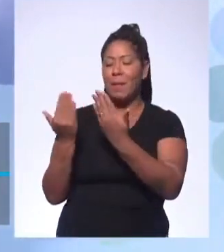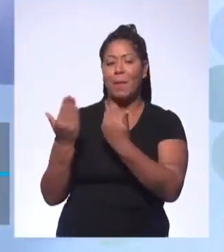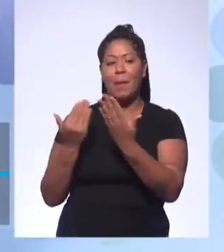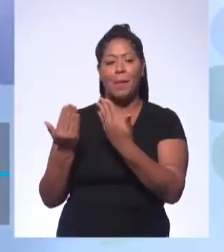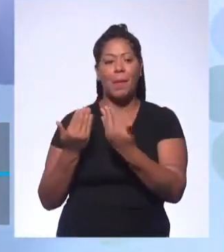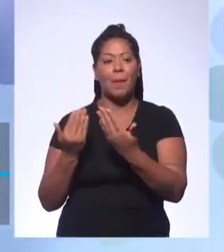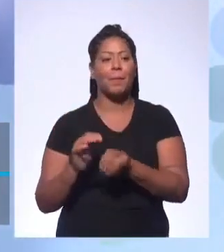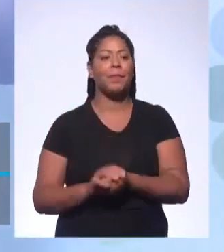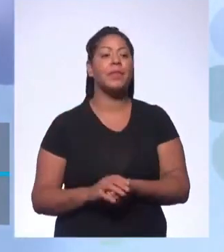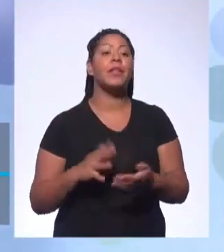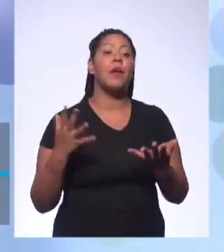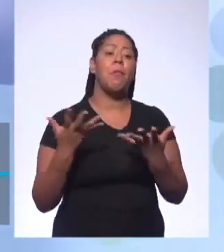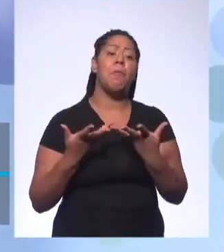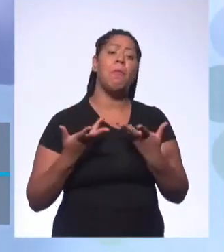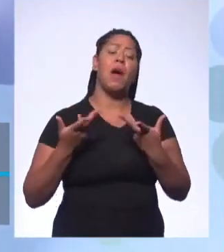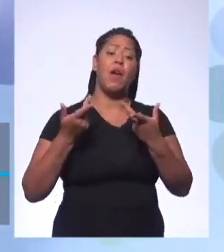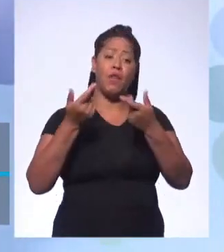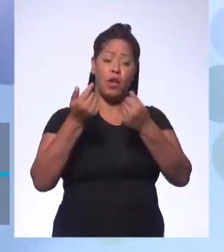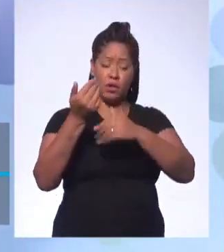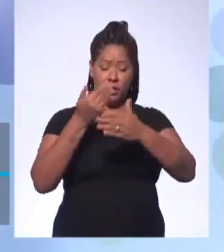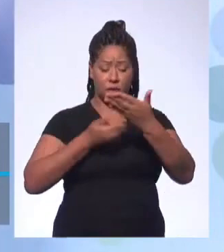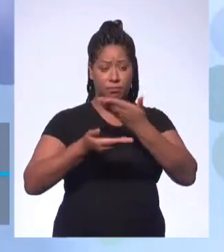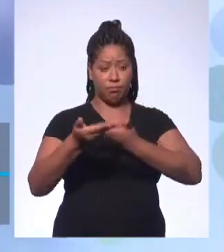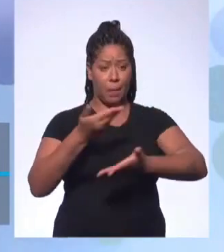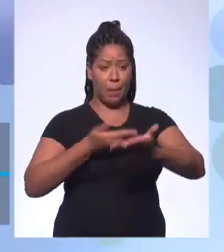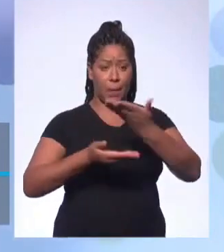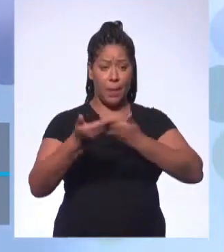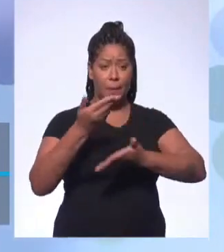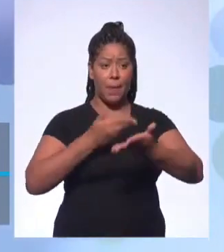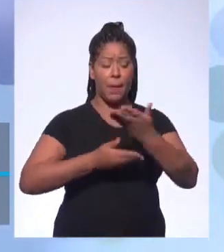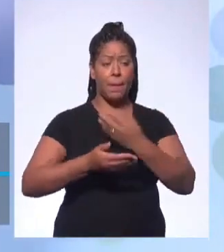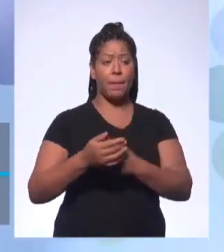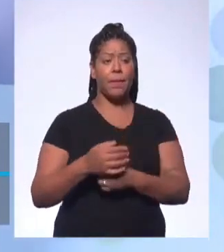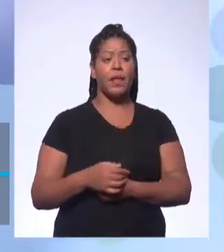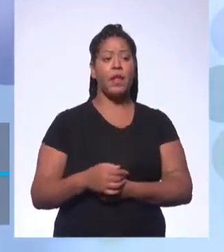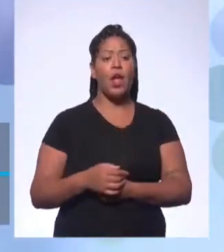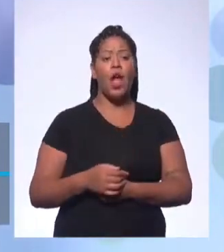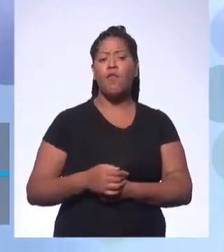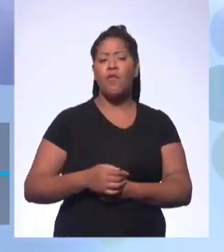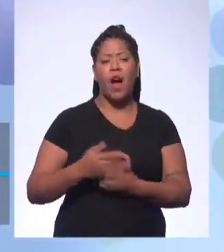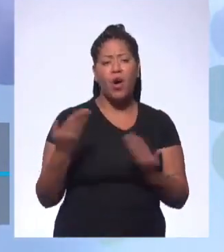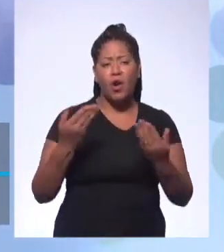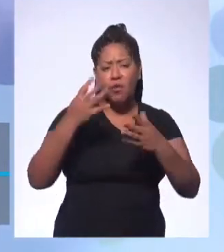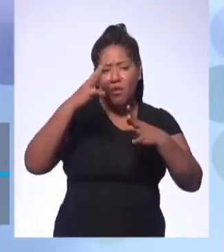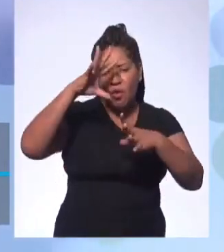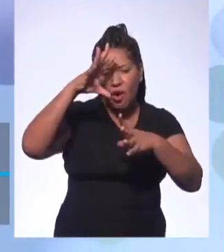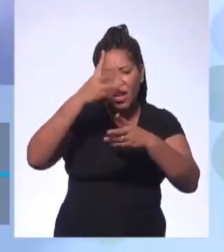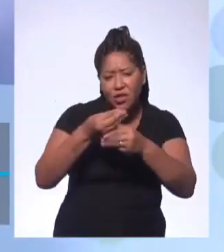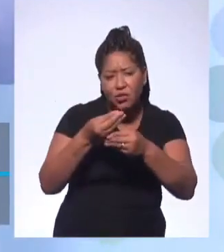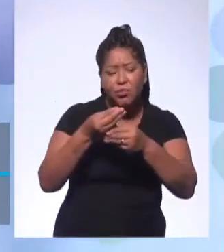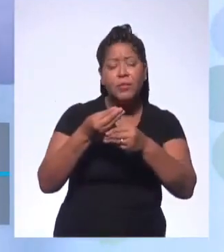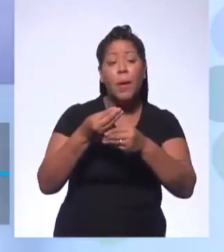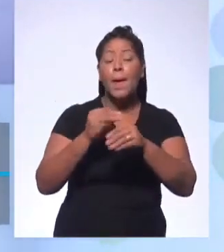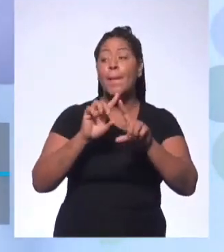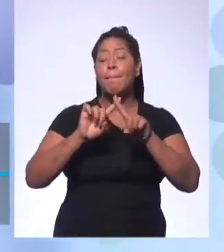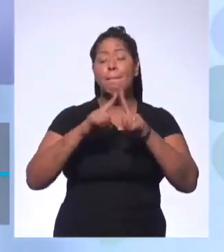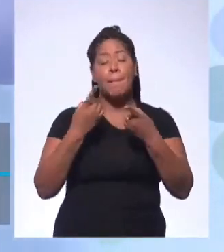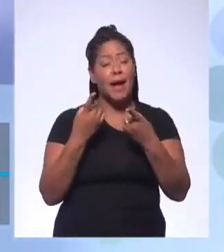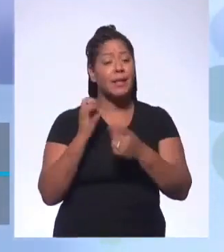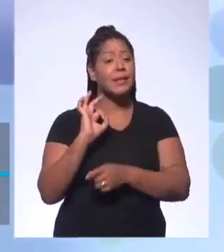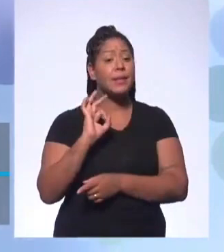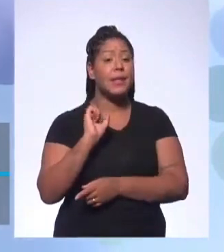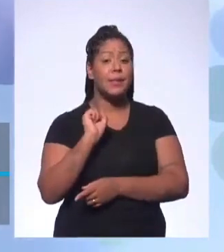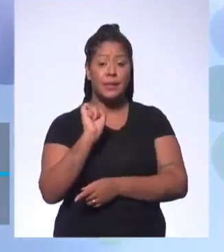assim, maravilhosas as contribuições, né? Eu vou tentar dar uma sistematizada nessas contribuições, mas é isso, né?